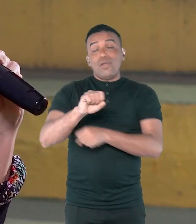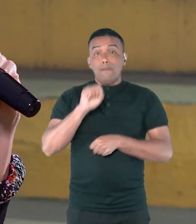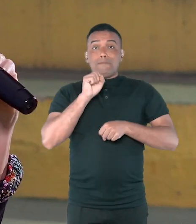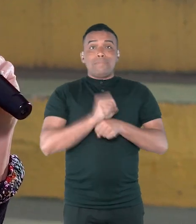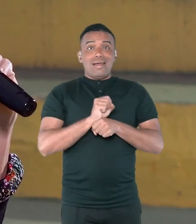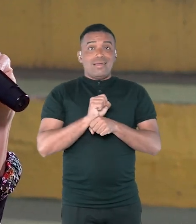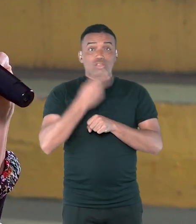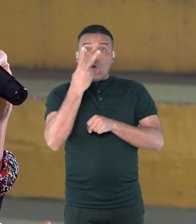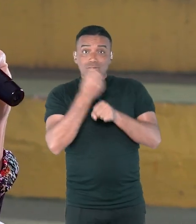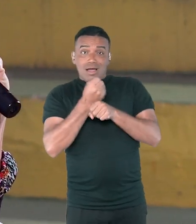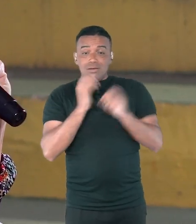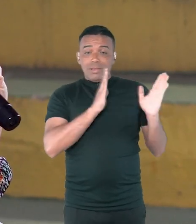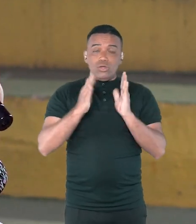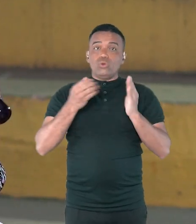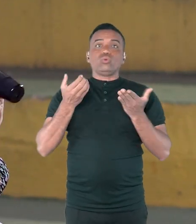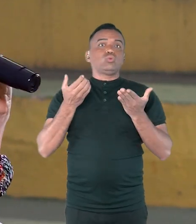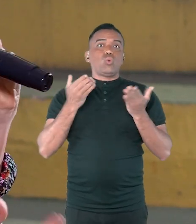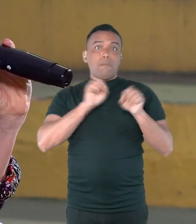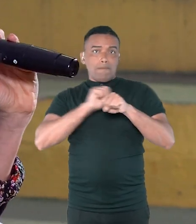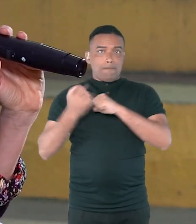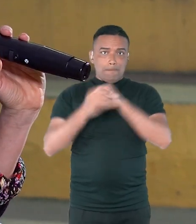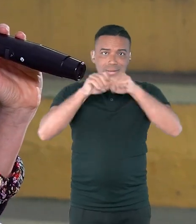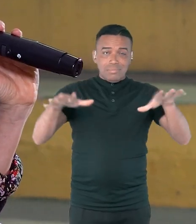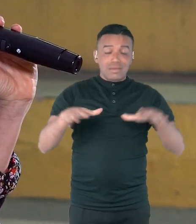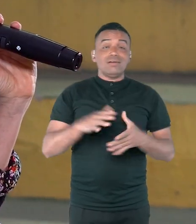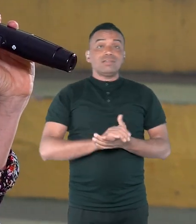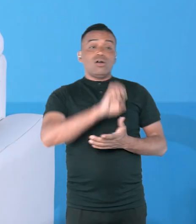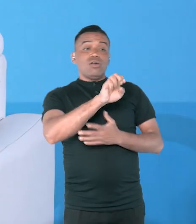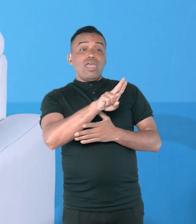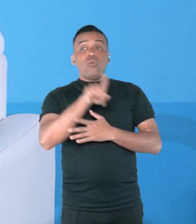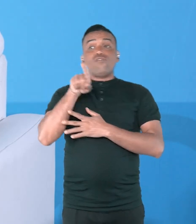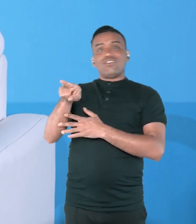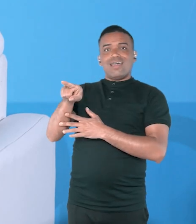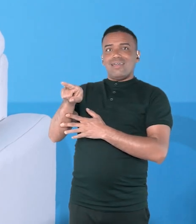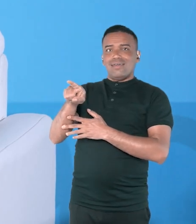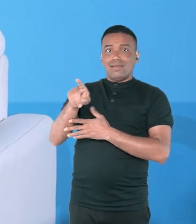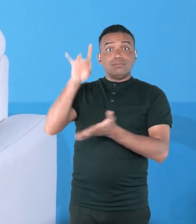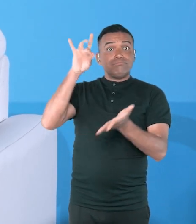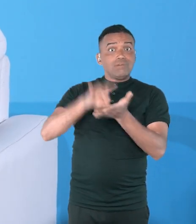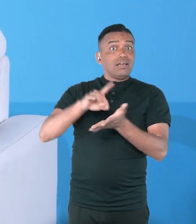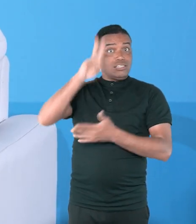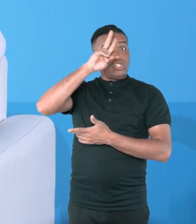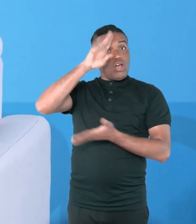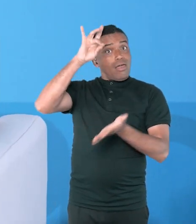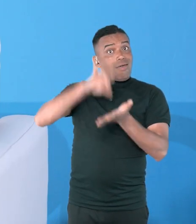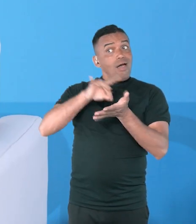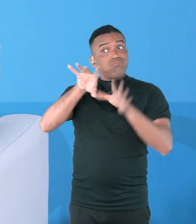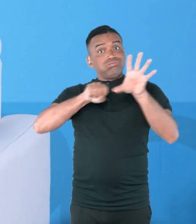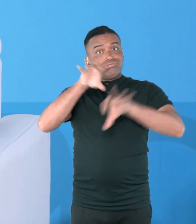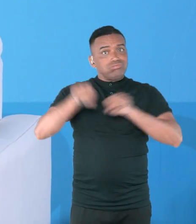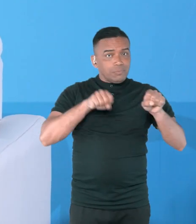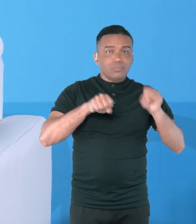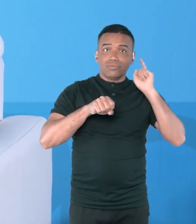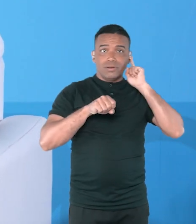parei 2 anos na pandemia, eu voltei agora, que chama Eu de Você, que a gente fez em cima de histórias reais. A gente fez